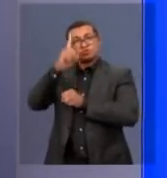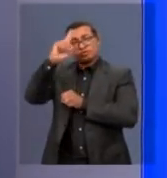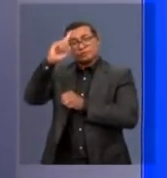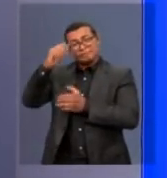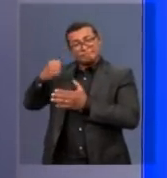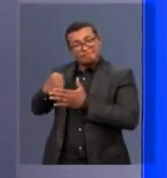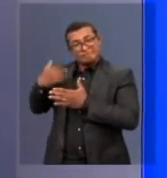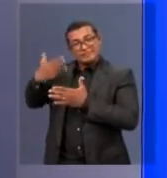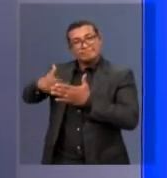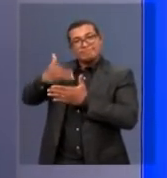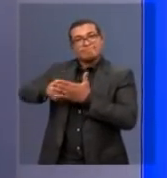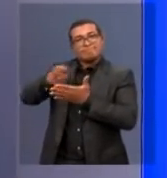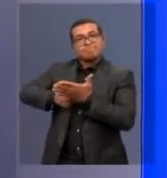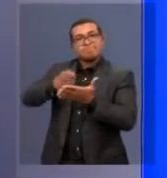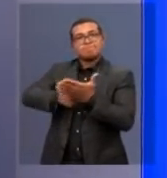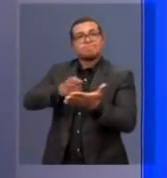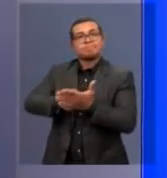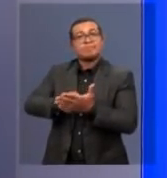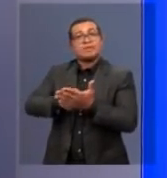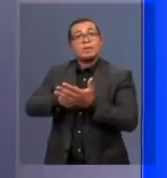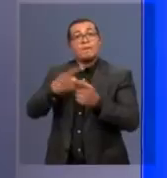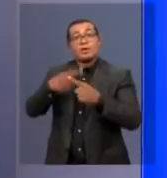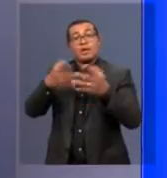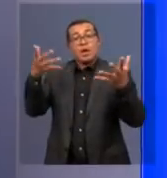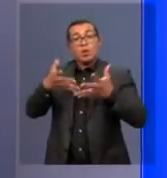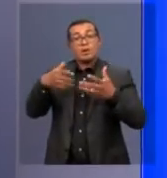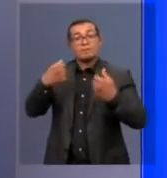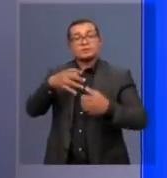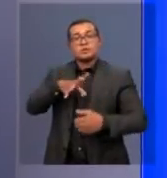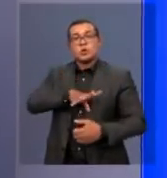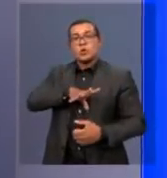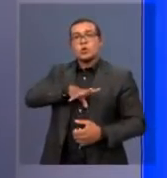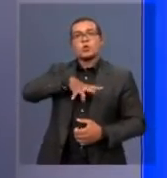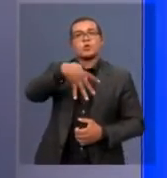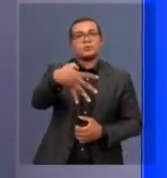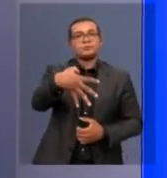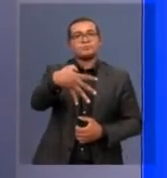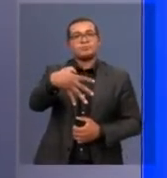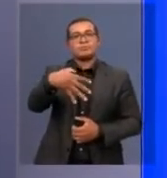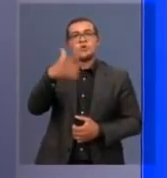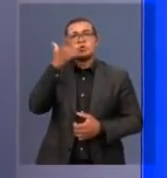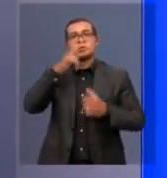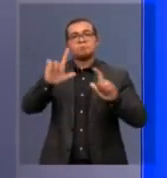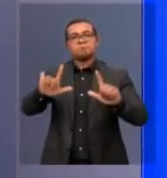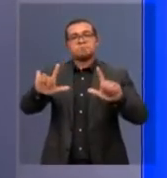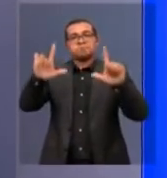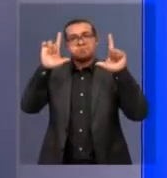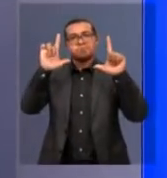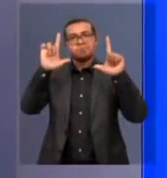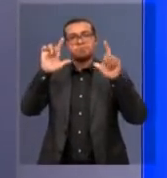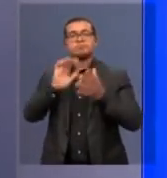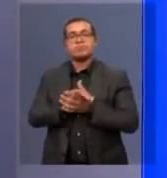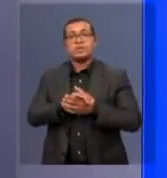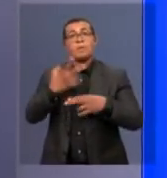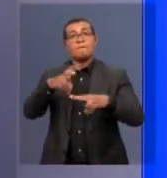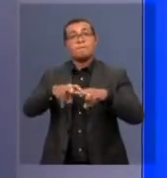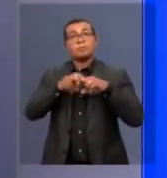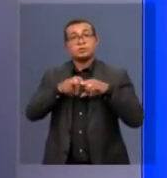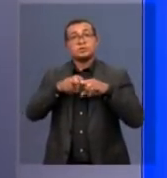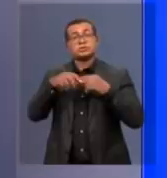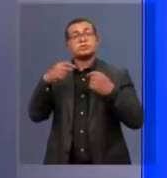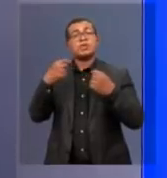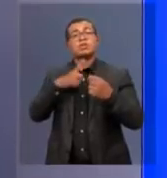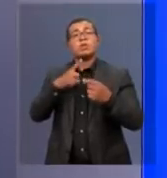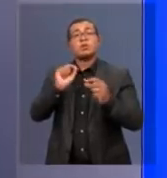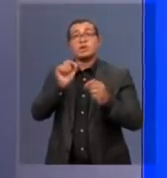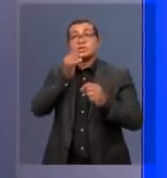momento atual requer coragem e liderança no processo nacional então pra isso nós estamos vendo que aqui no